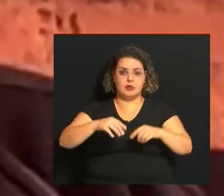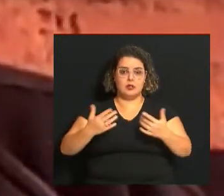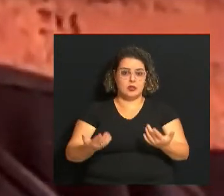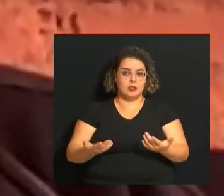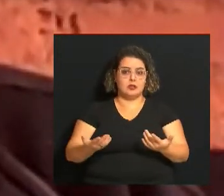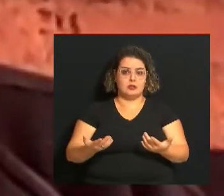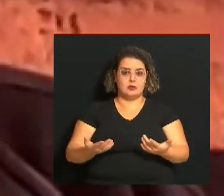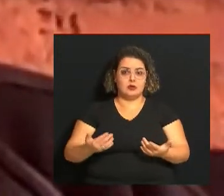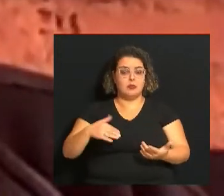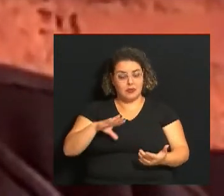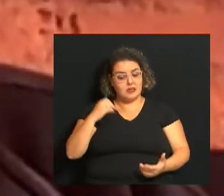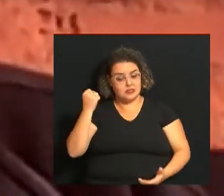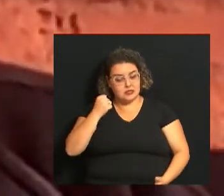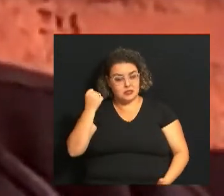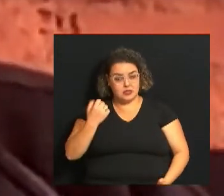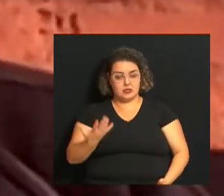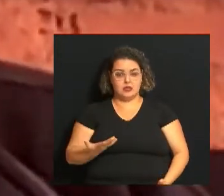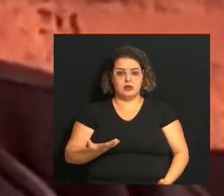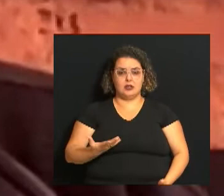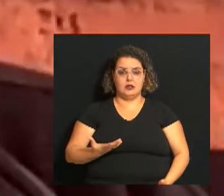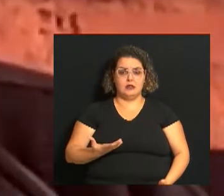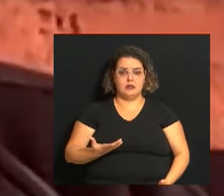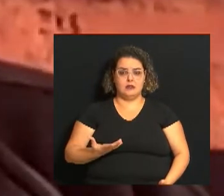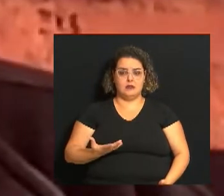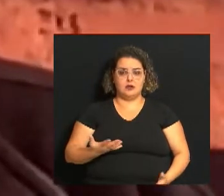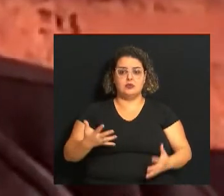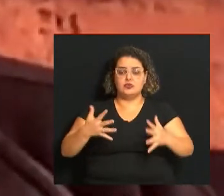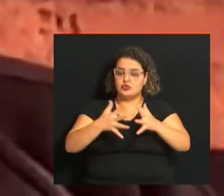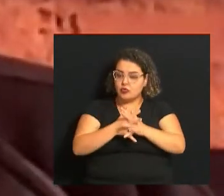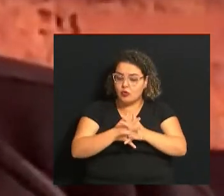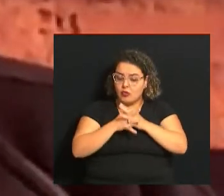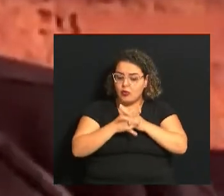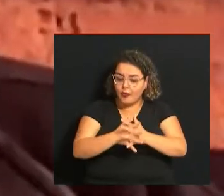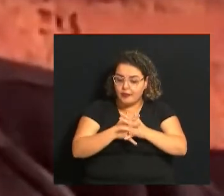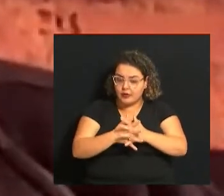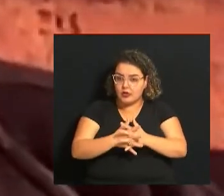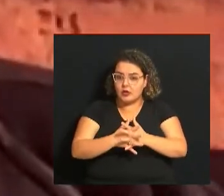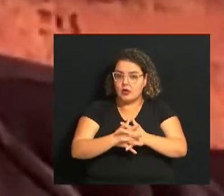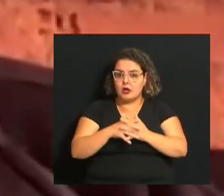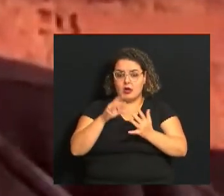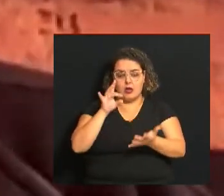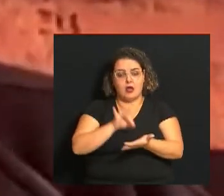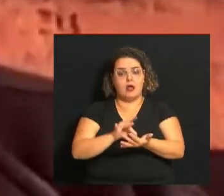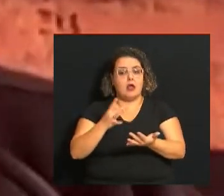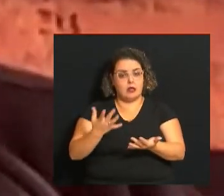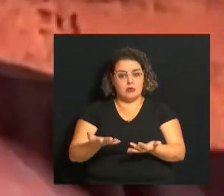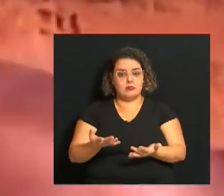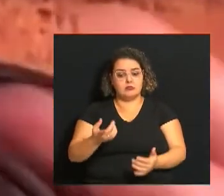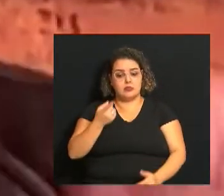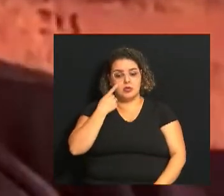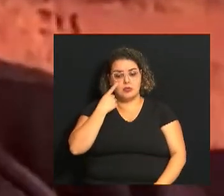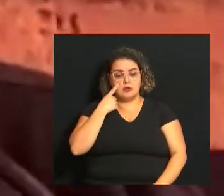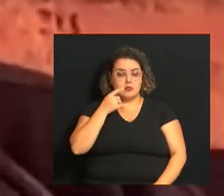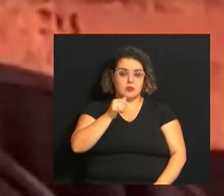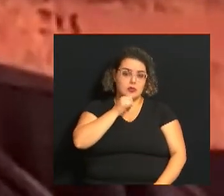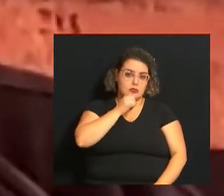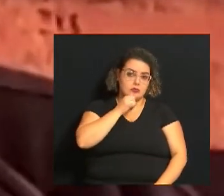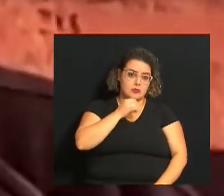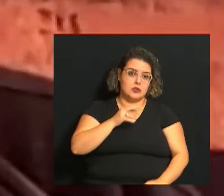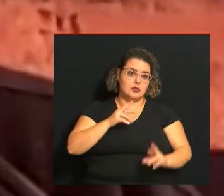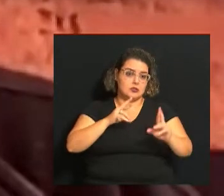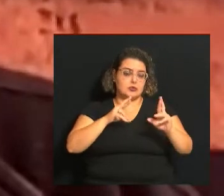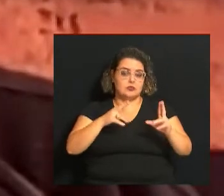mais grave, né? de conflito real, né? Então, a gente vê, por exemplo, esperava-se,